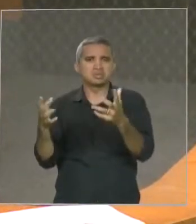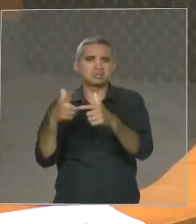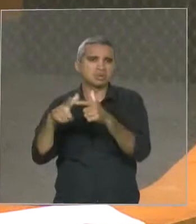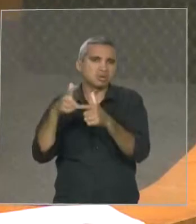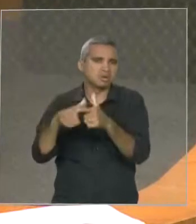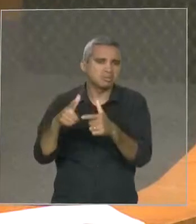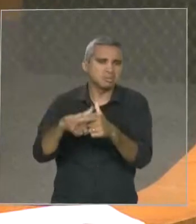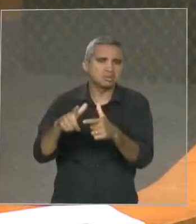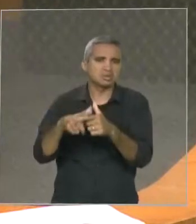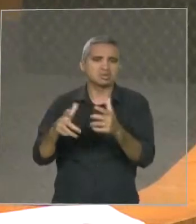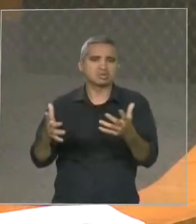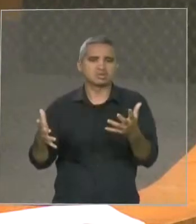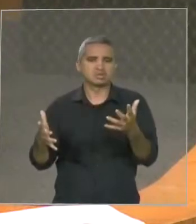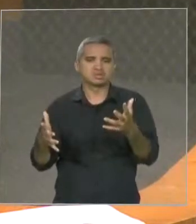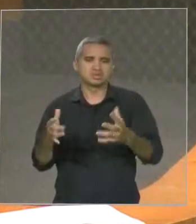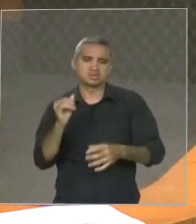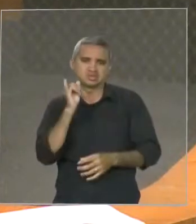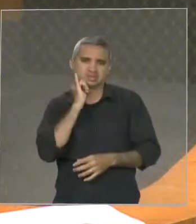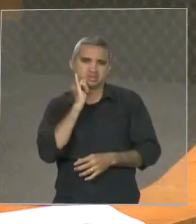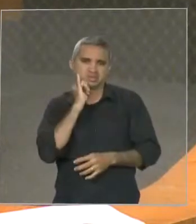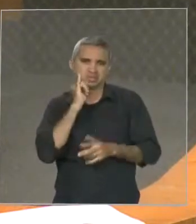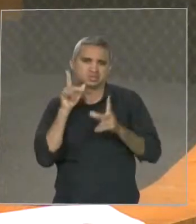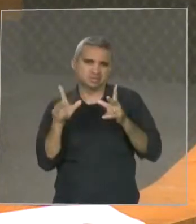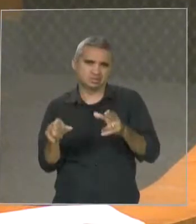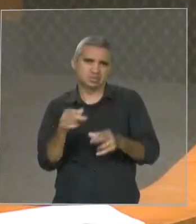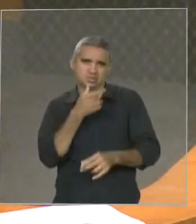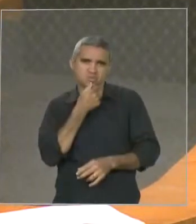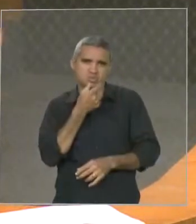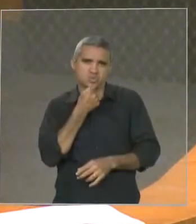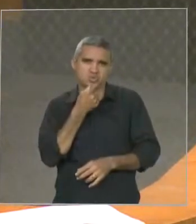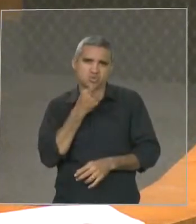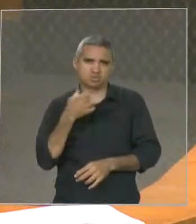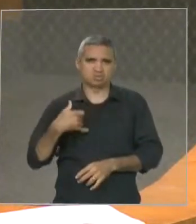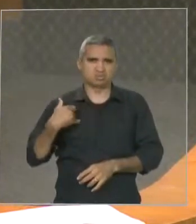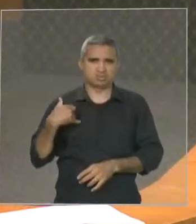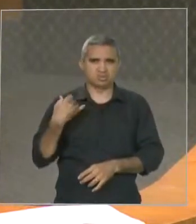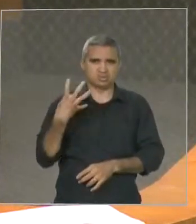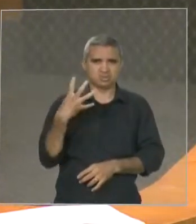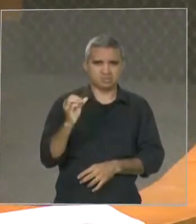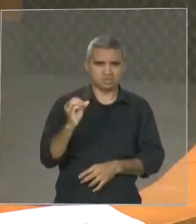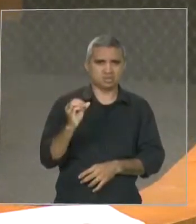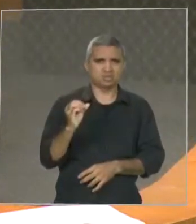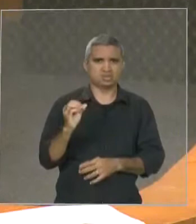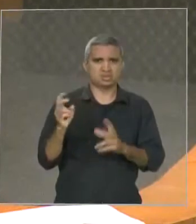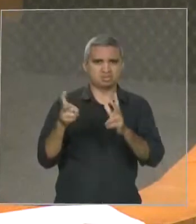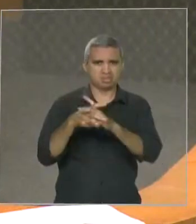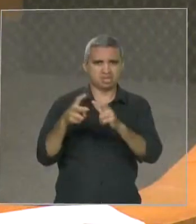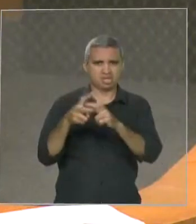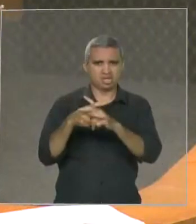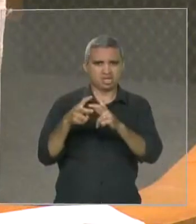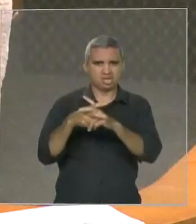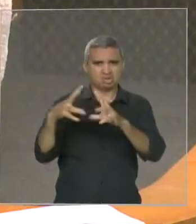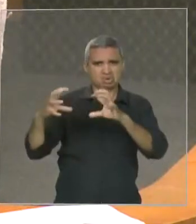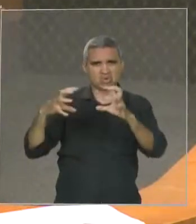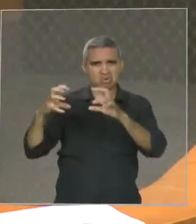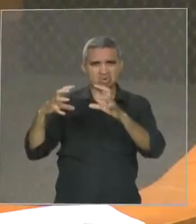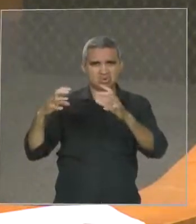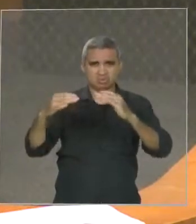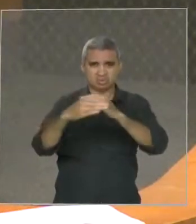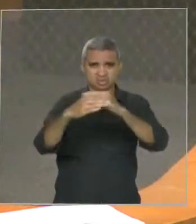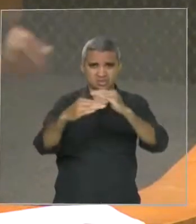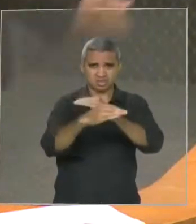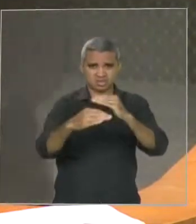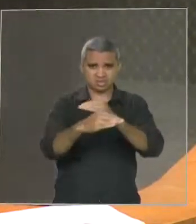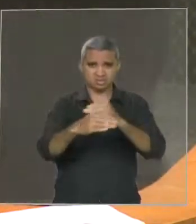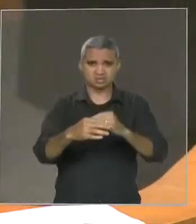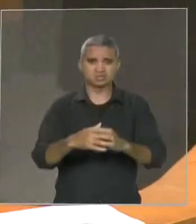casos que teve, como esse senhor de 40 anos, que teve uma briga no trânsito e simplesmente se